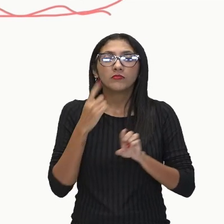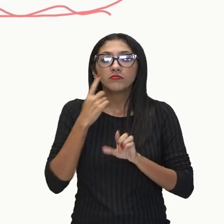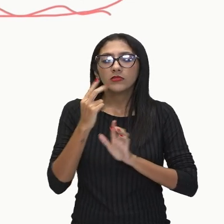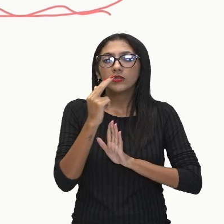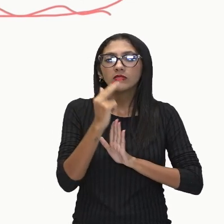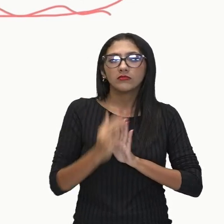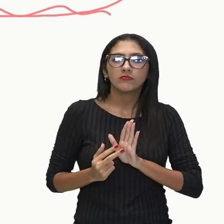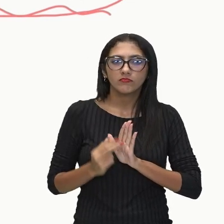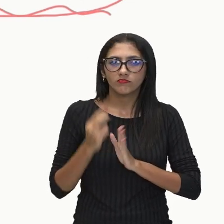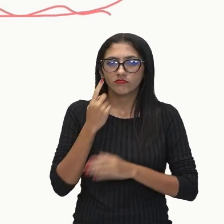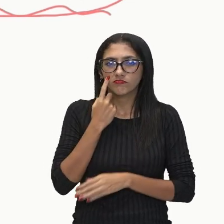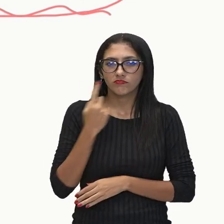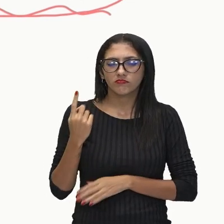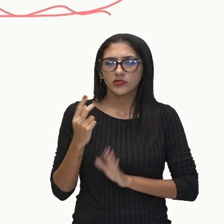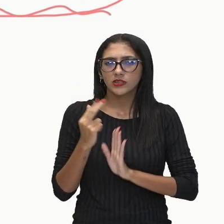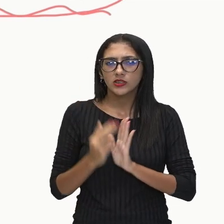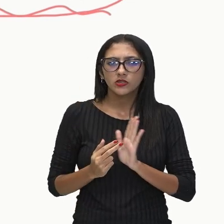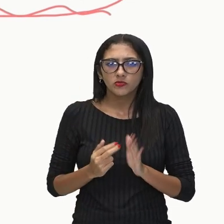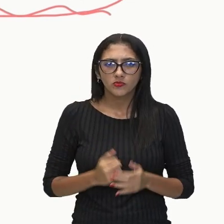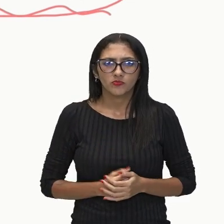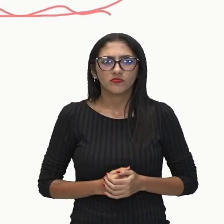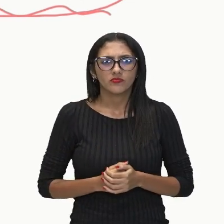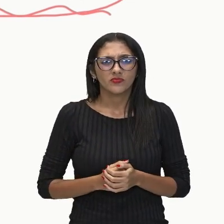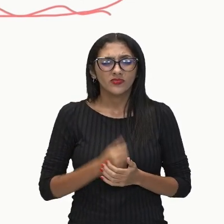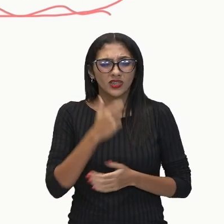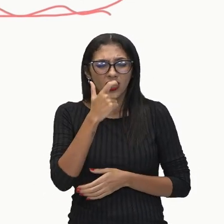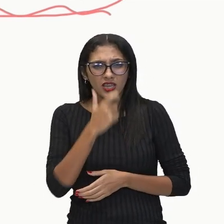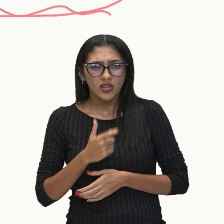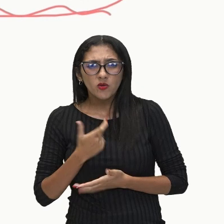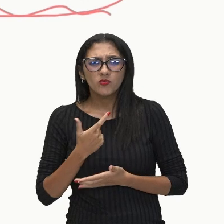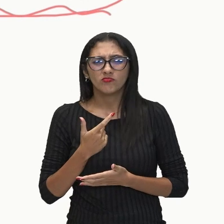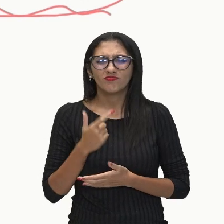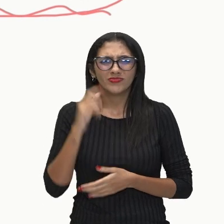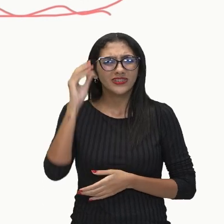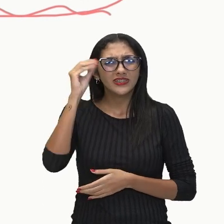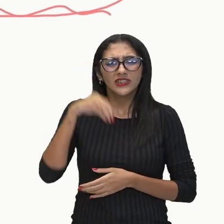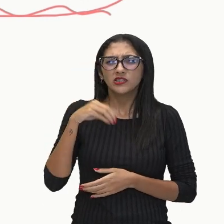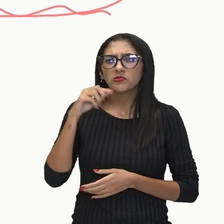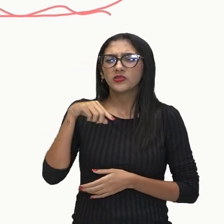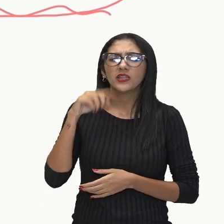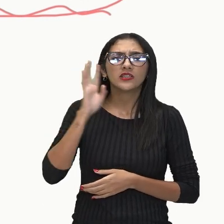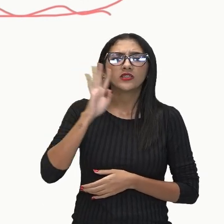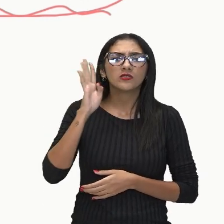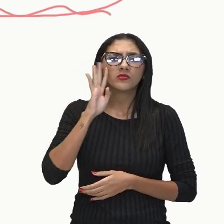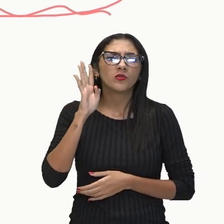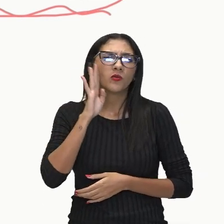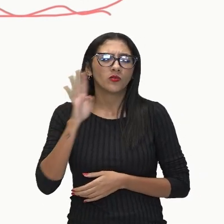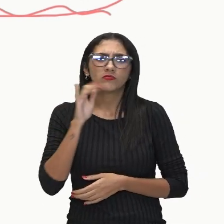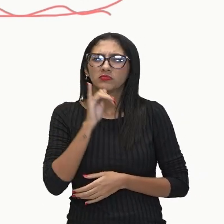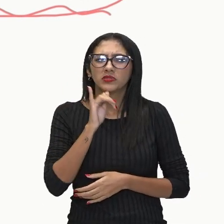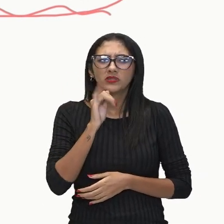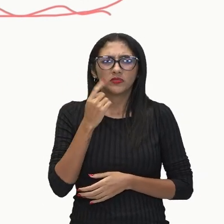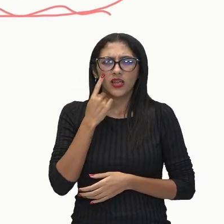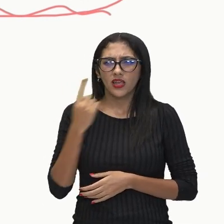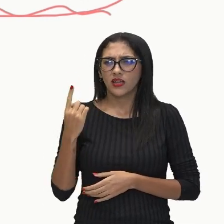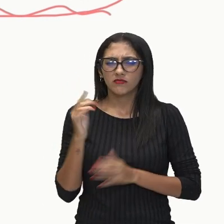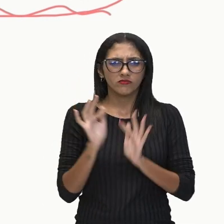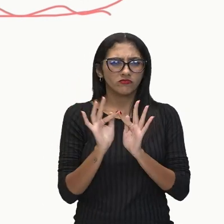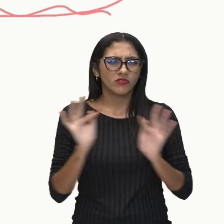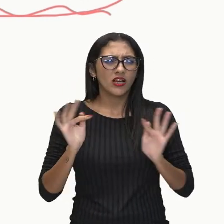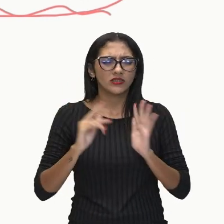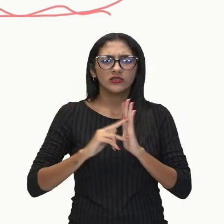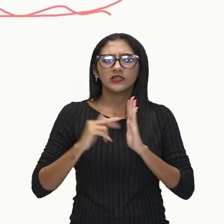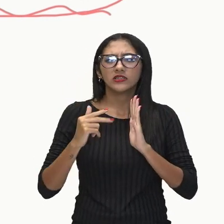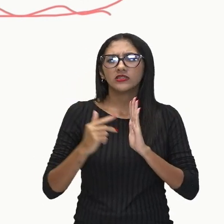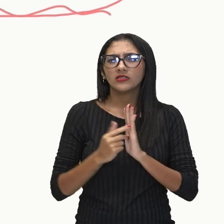digo adeus à ilusão, mas não ao mundo. Ou seja, digo adeus à ilusão. Então observe que